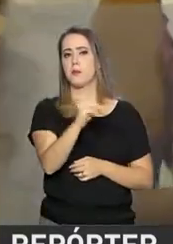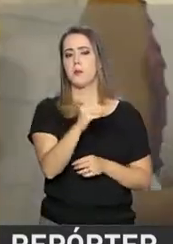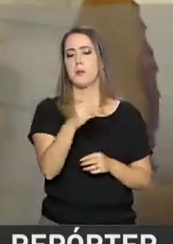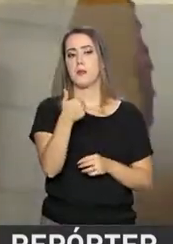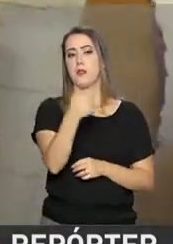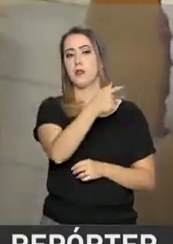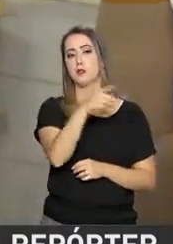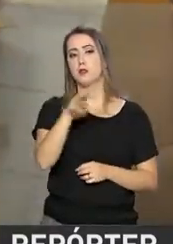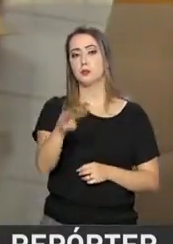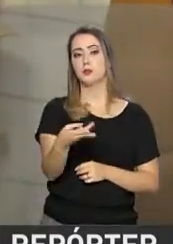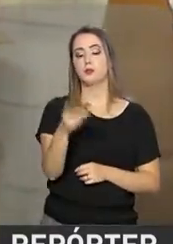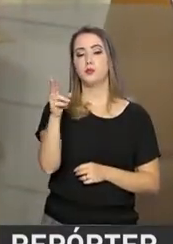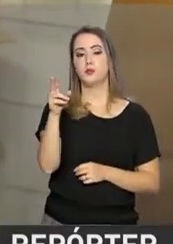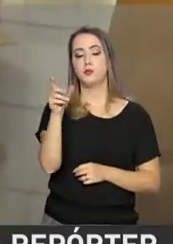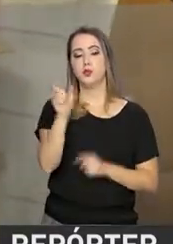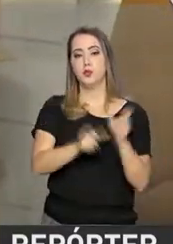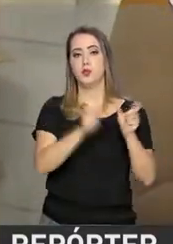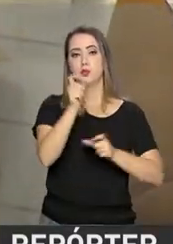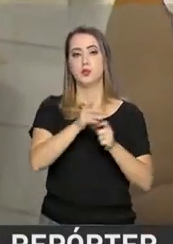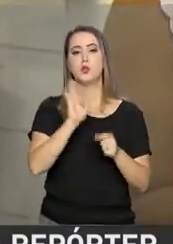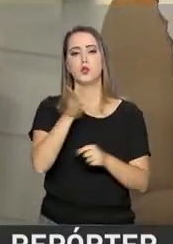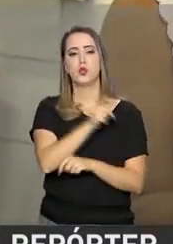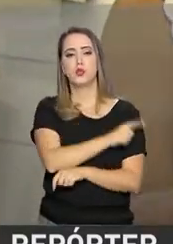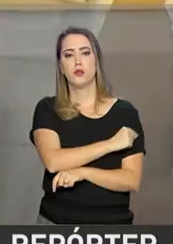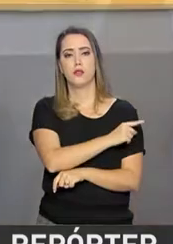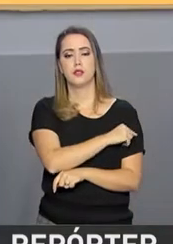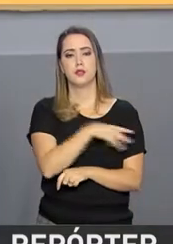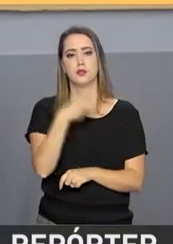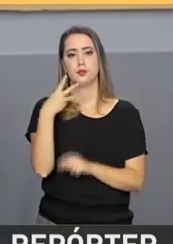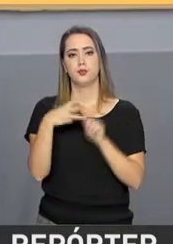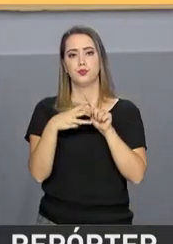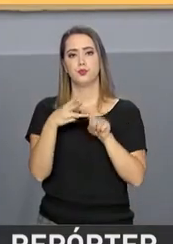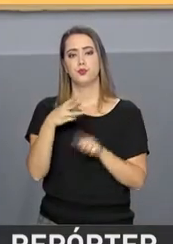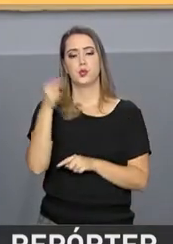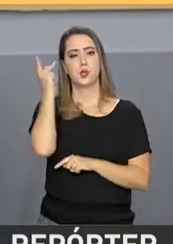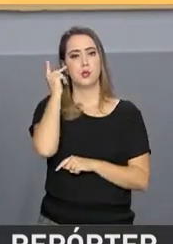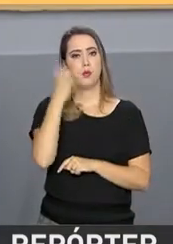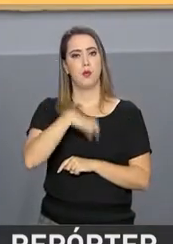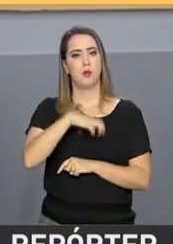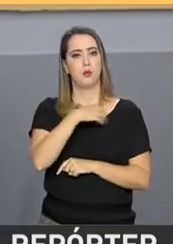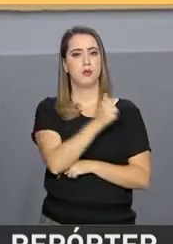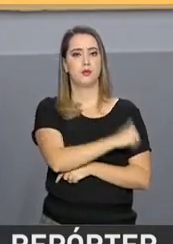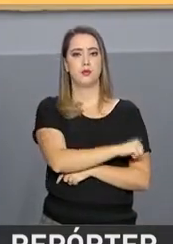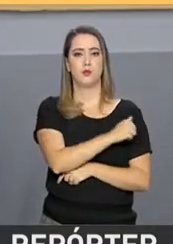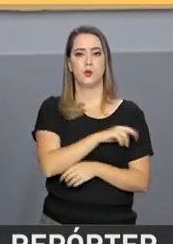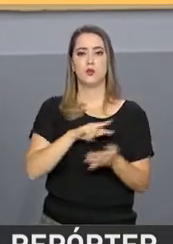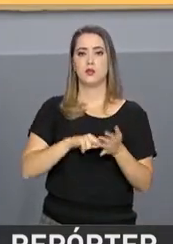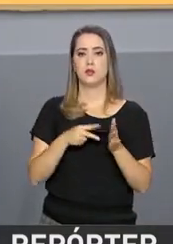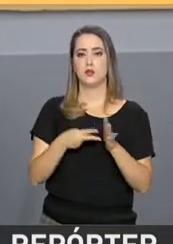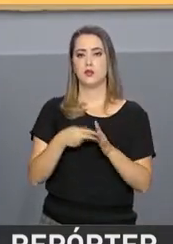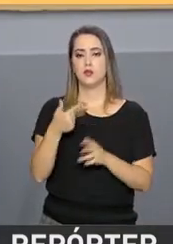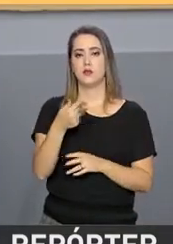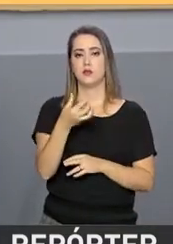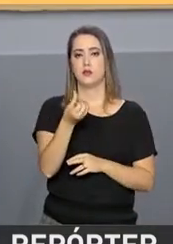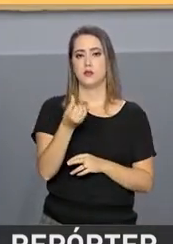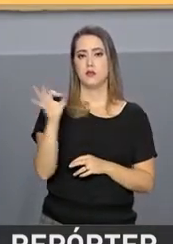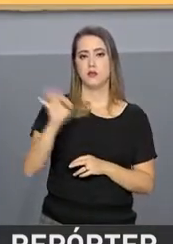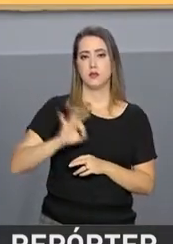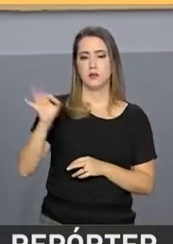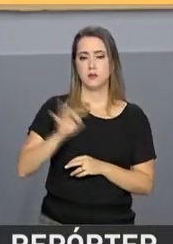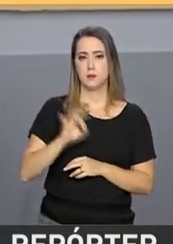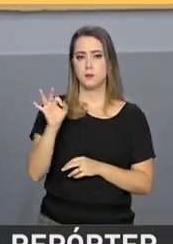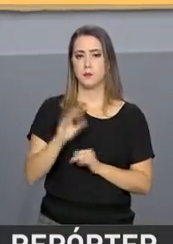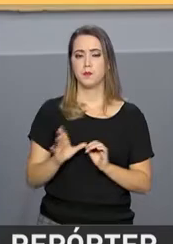17 milhões de pessoas foram imunizadas nesses três estados o que representa 76% do público alvo